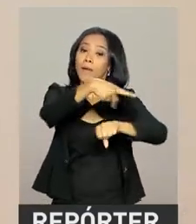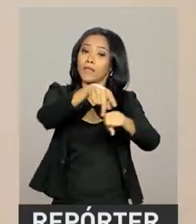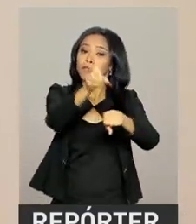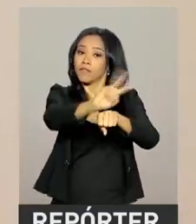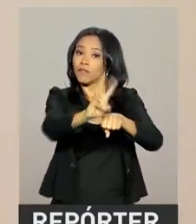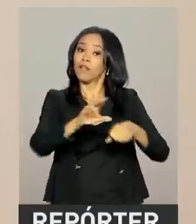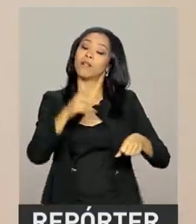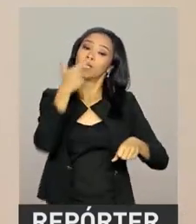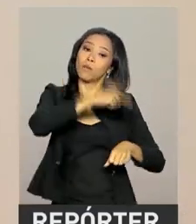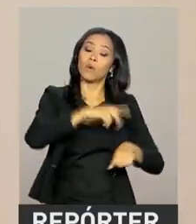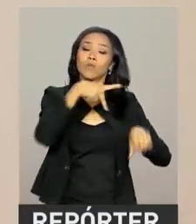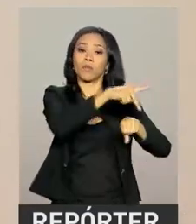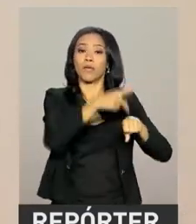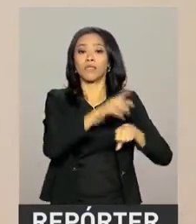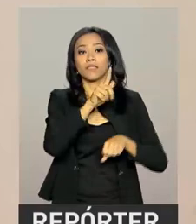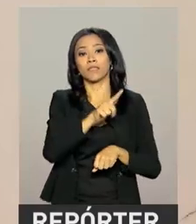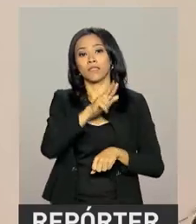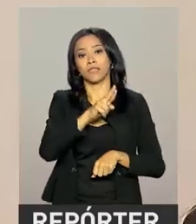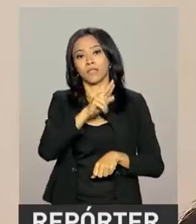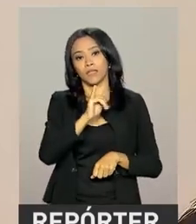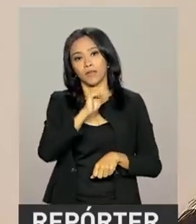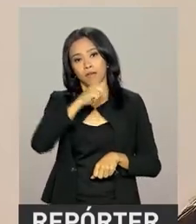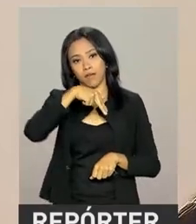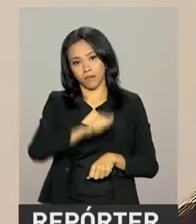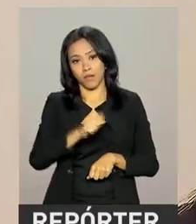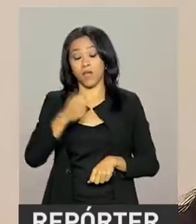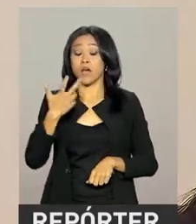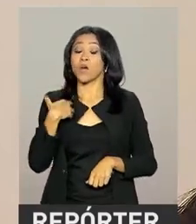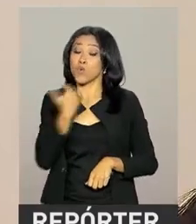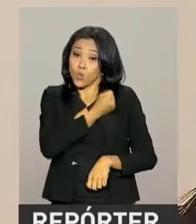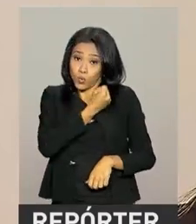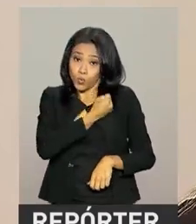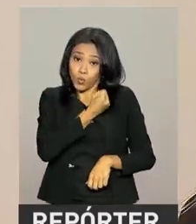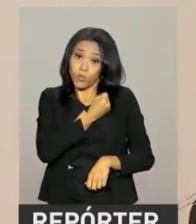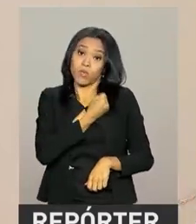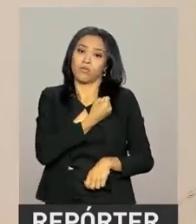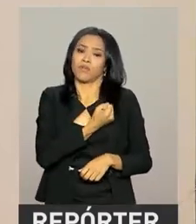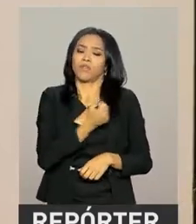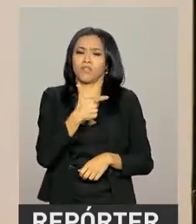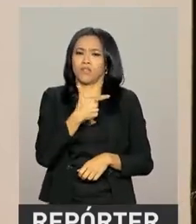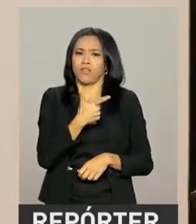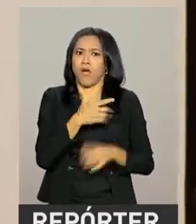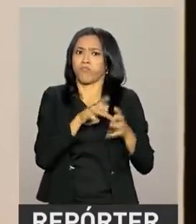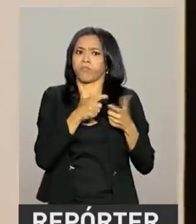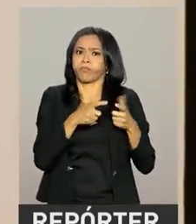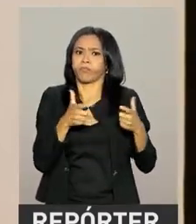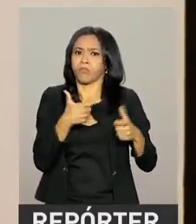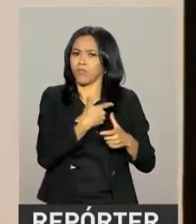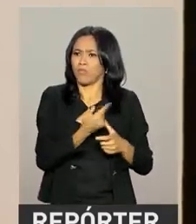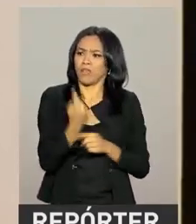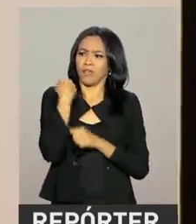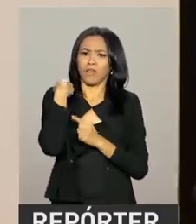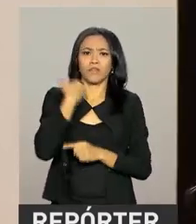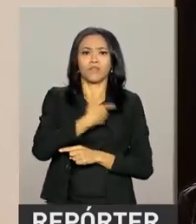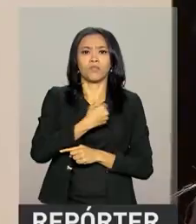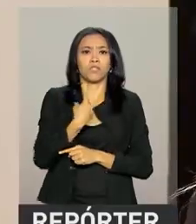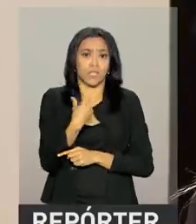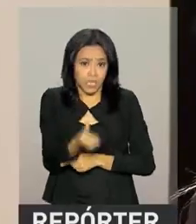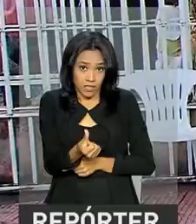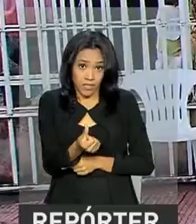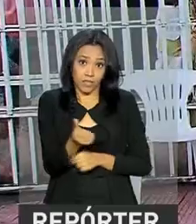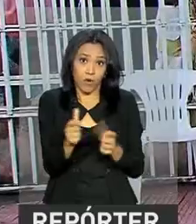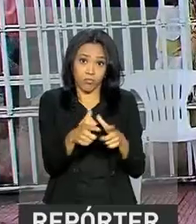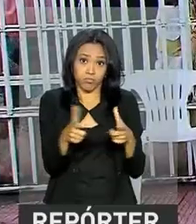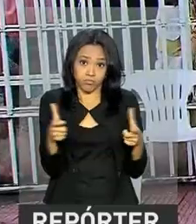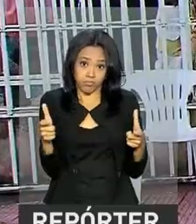que o número de imigrantes venezuelanos realmente desde 2016 cresceu de forma